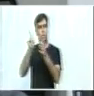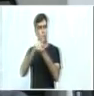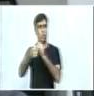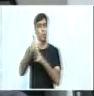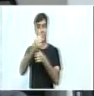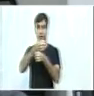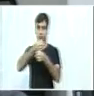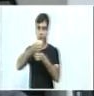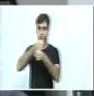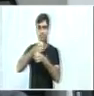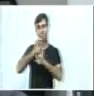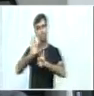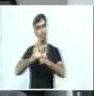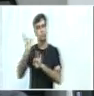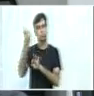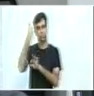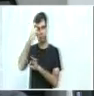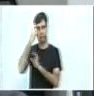culturais realizadas.